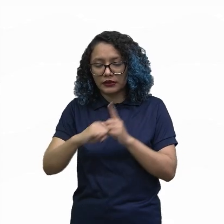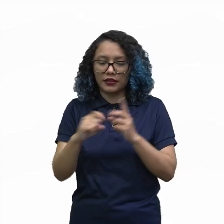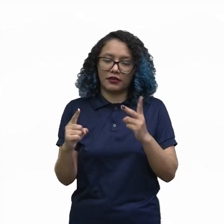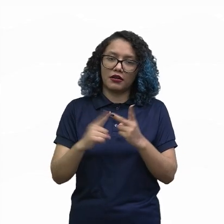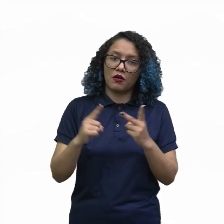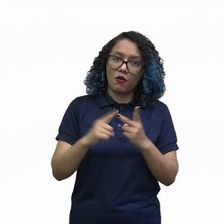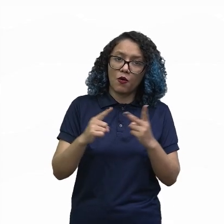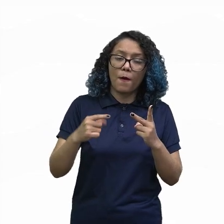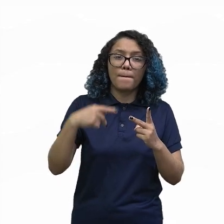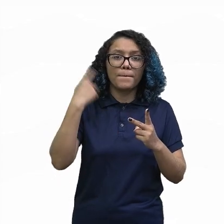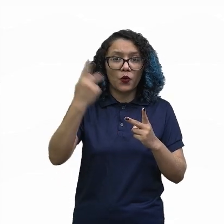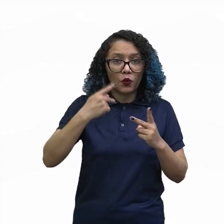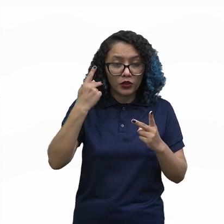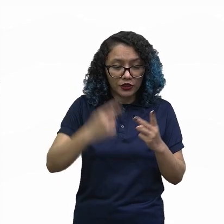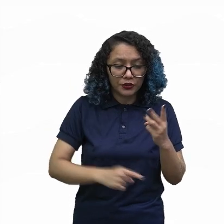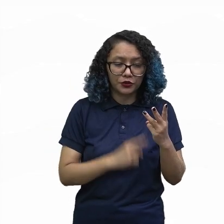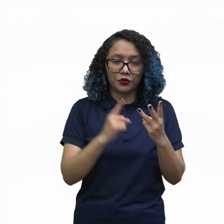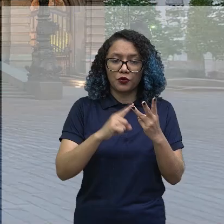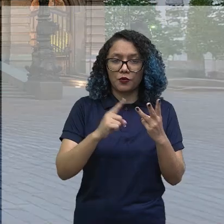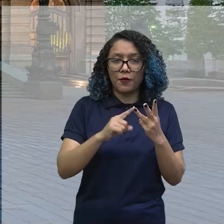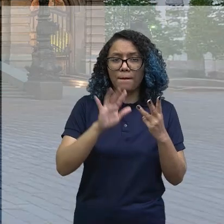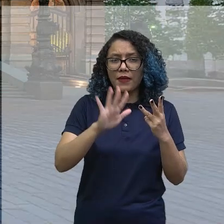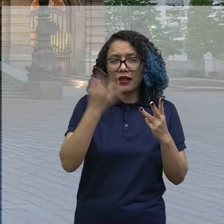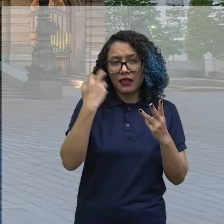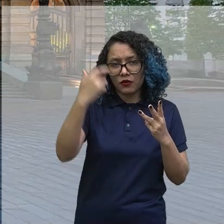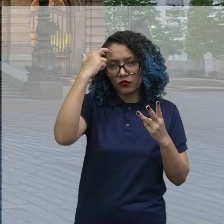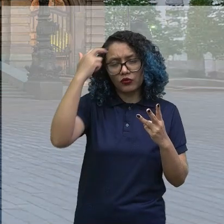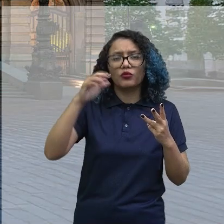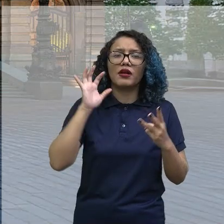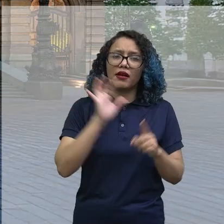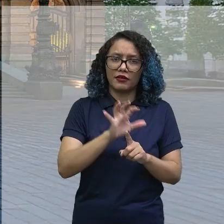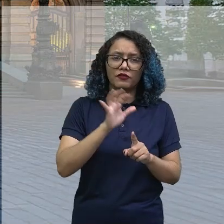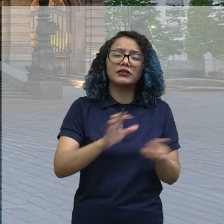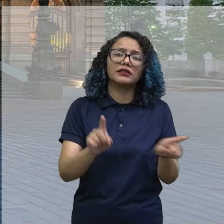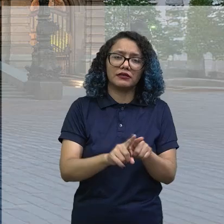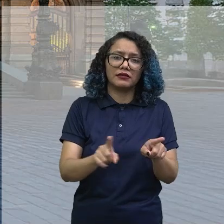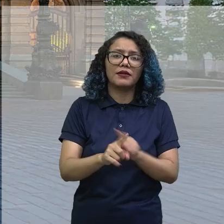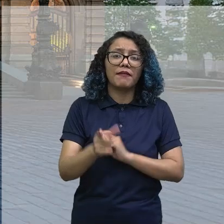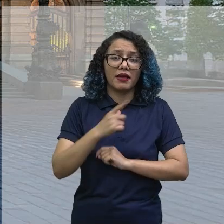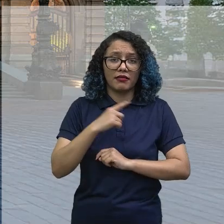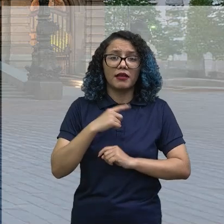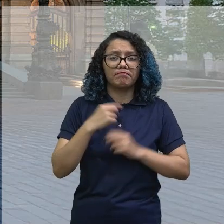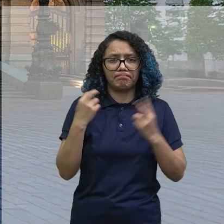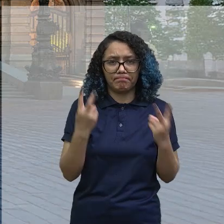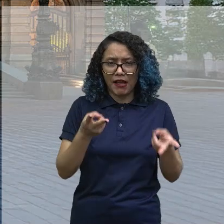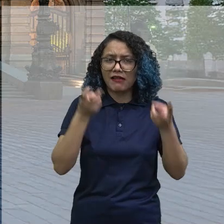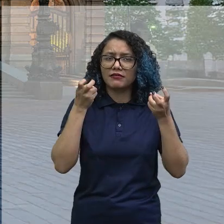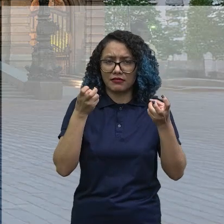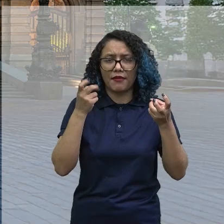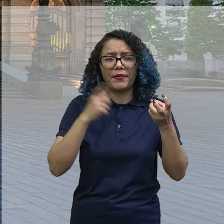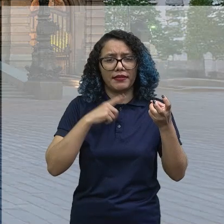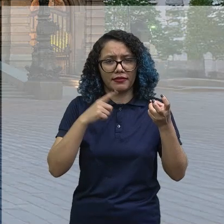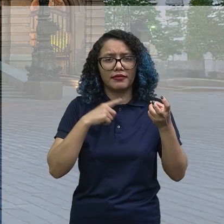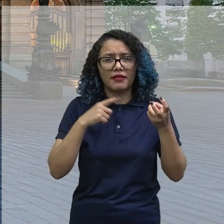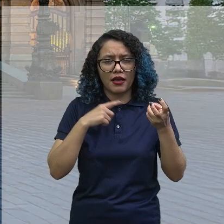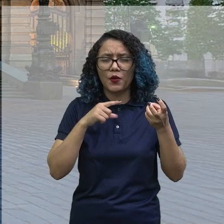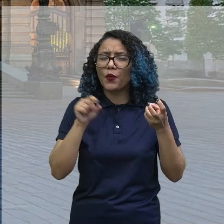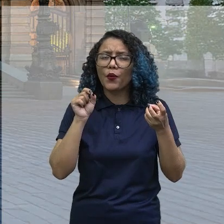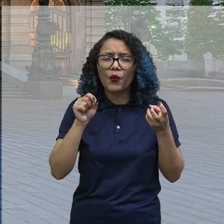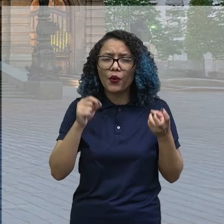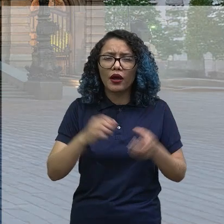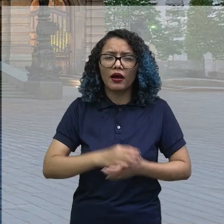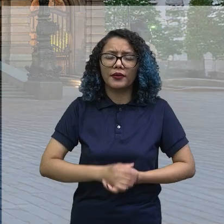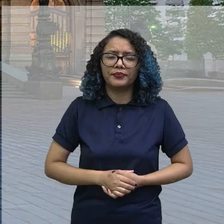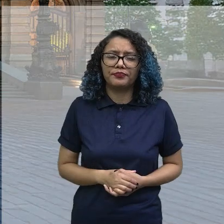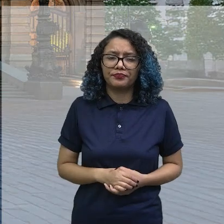político, militar, mas no campo cultural também vamos observar aí que